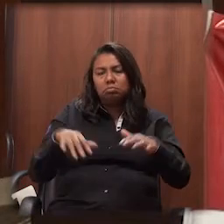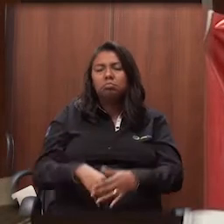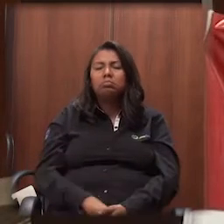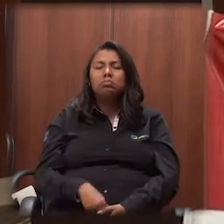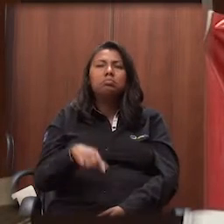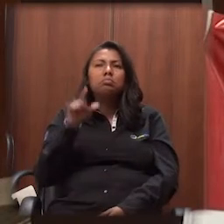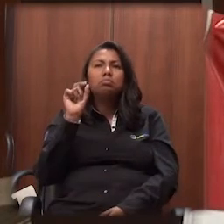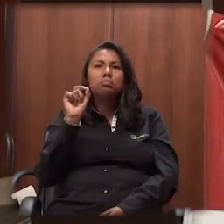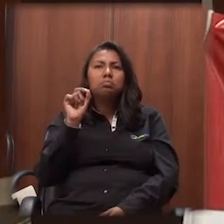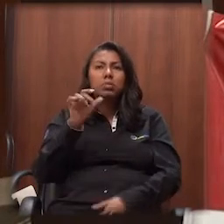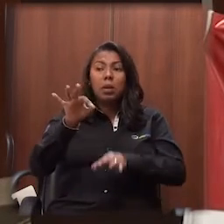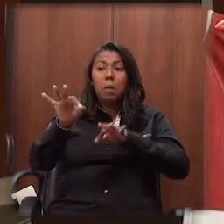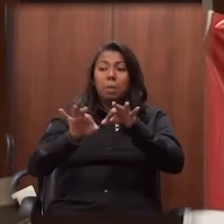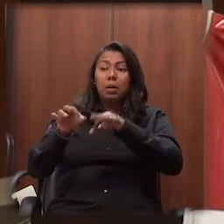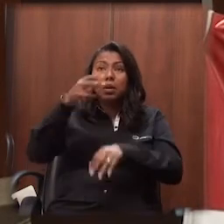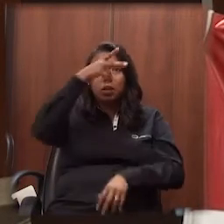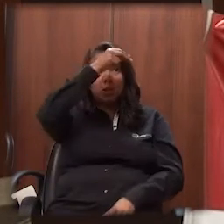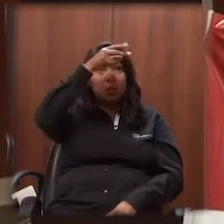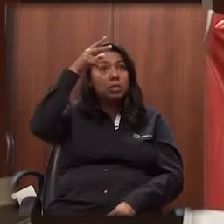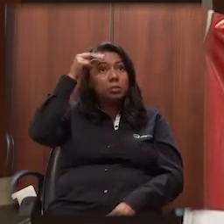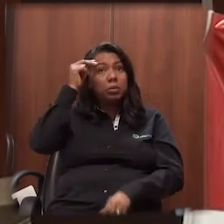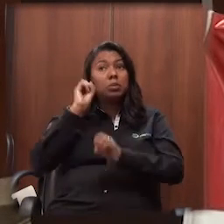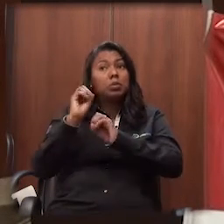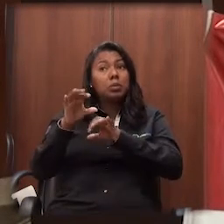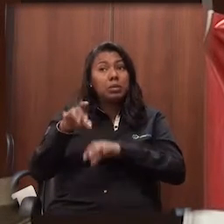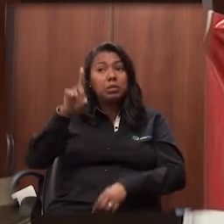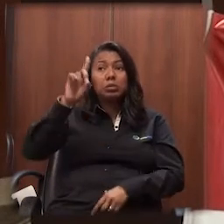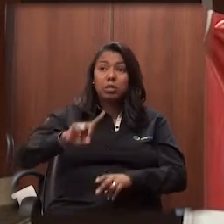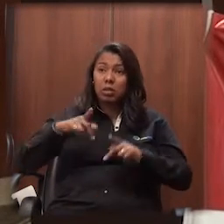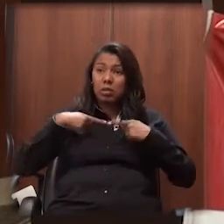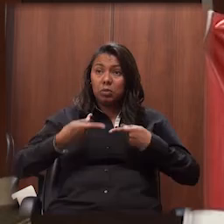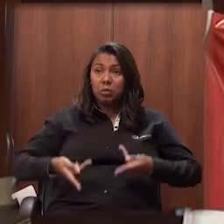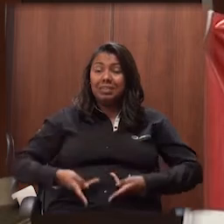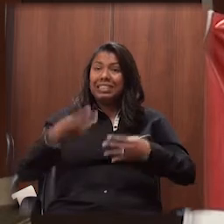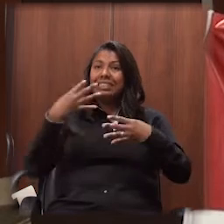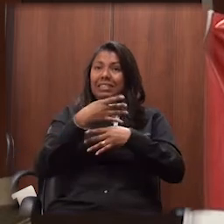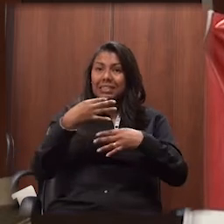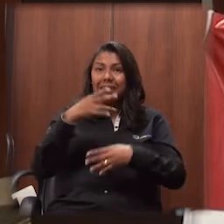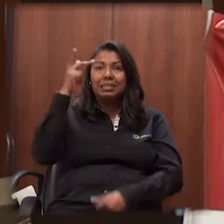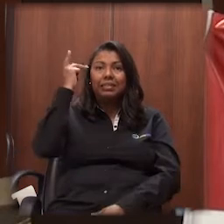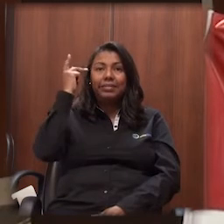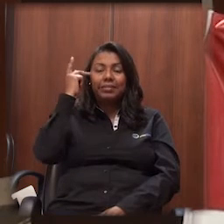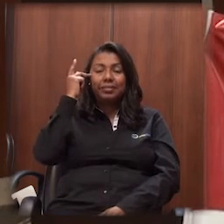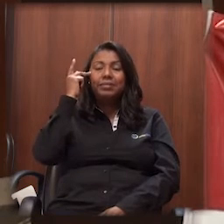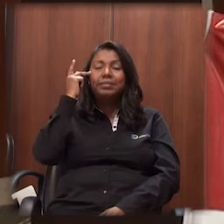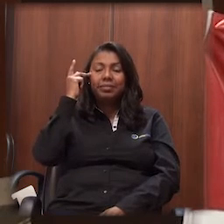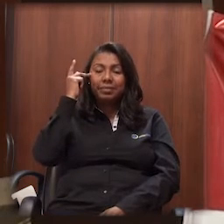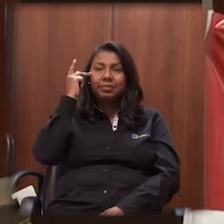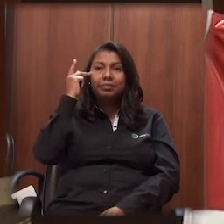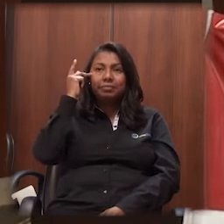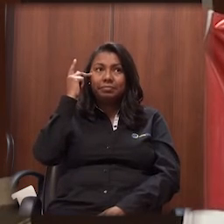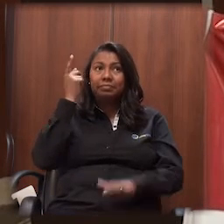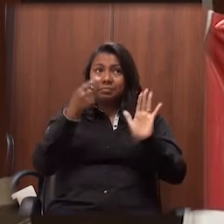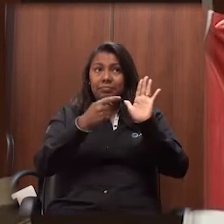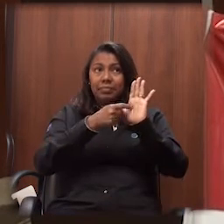do que o Plano Municipal de Educação e Direitos Humanos da cidade de São Paulo. Este plano,